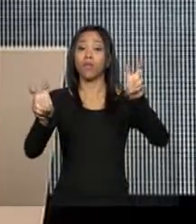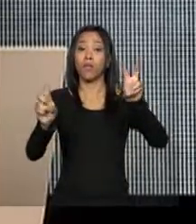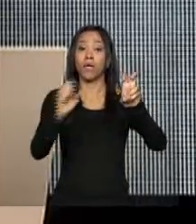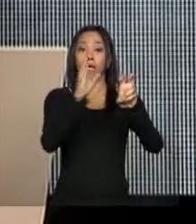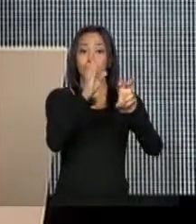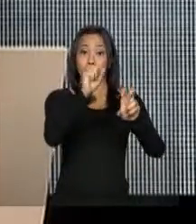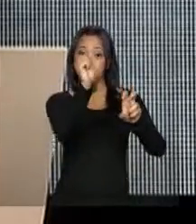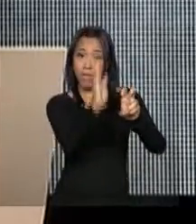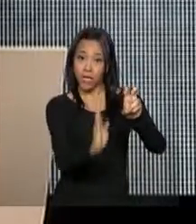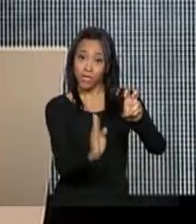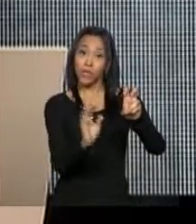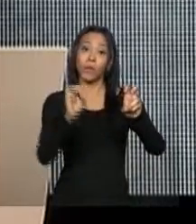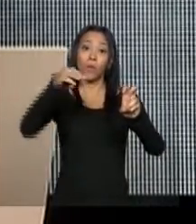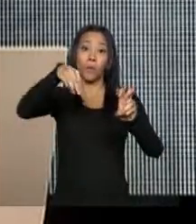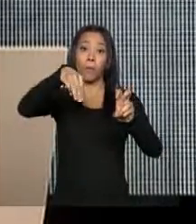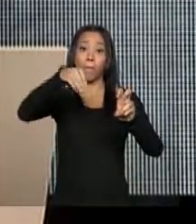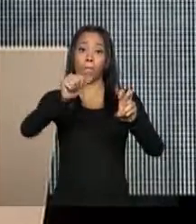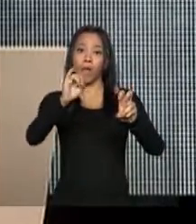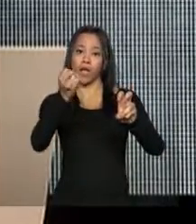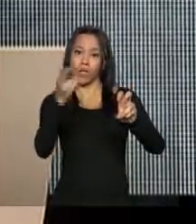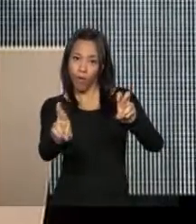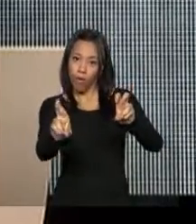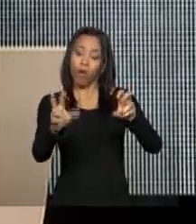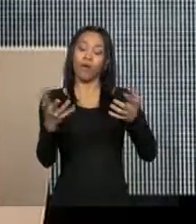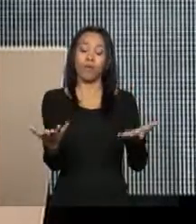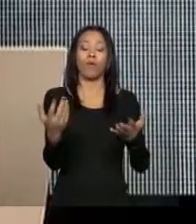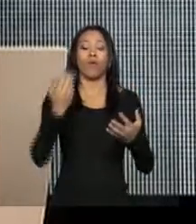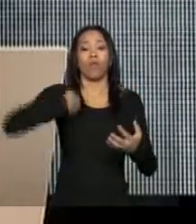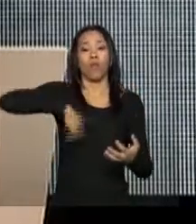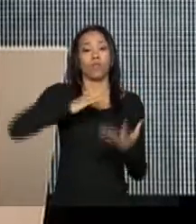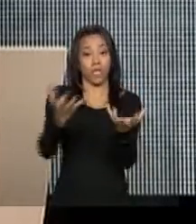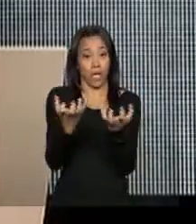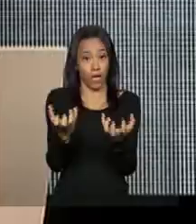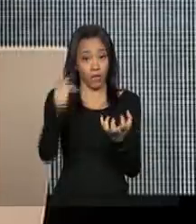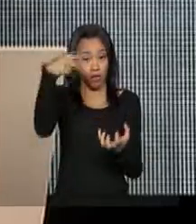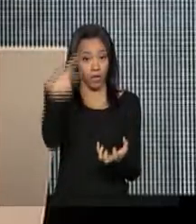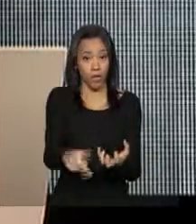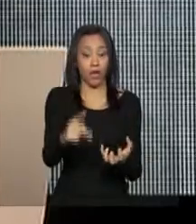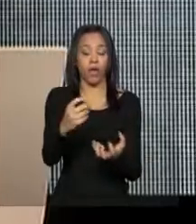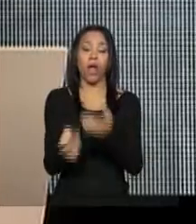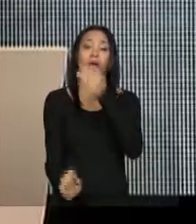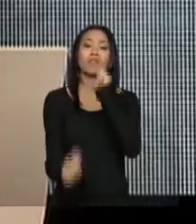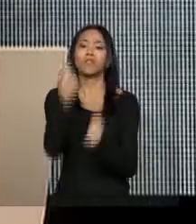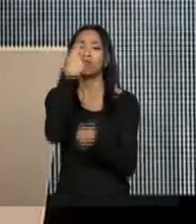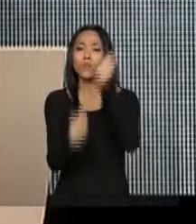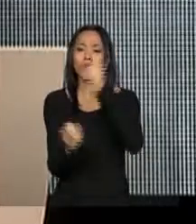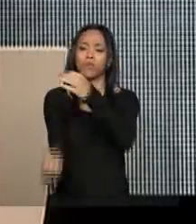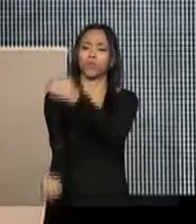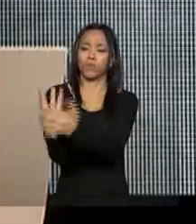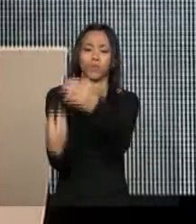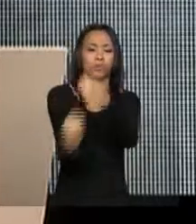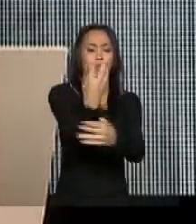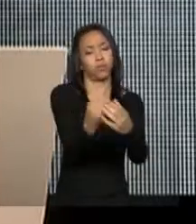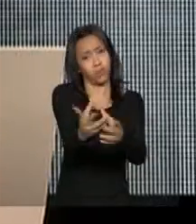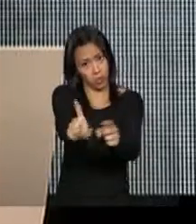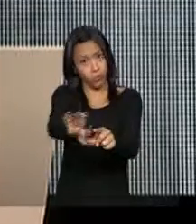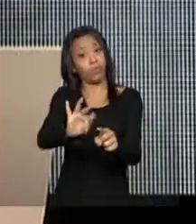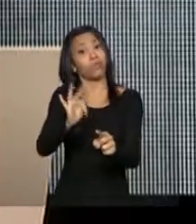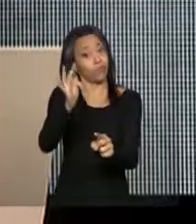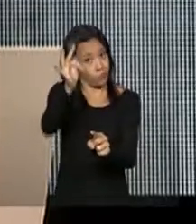Nós desejamos que as indústrias automobilísticas aqui instaladas e as que venham a se